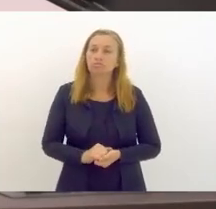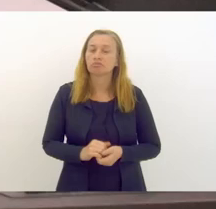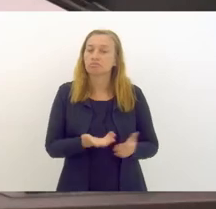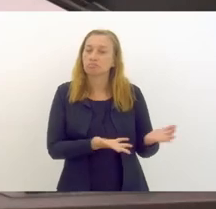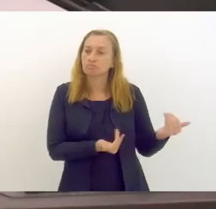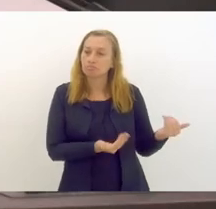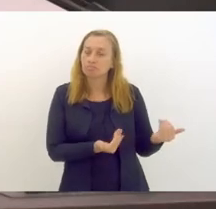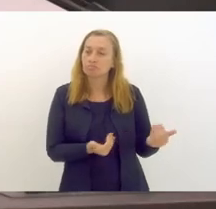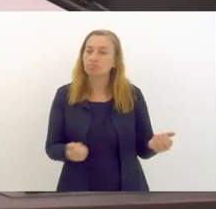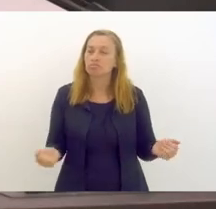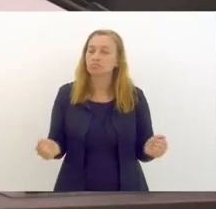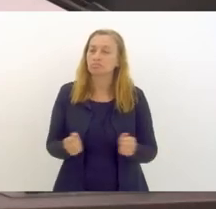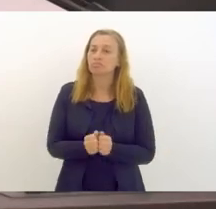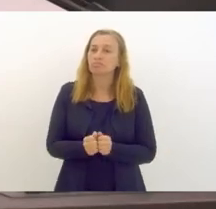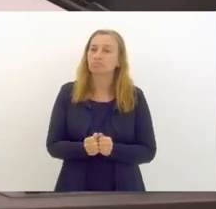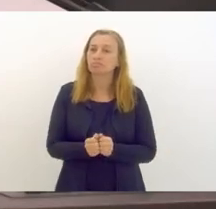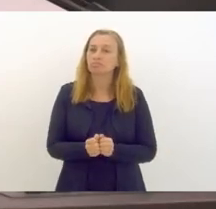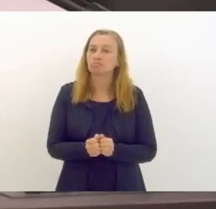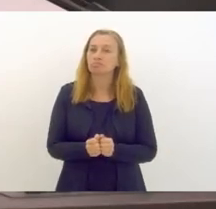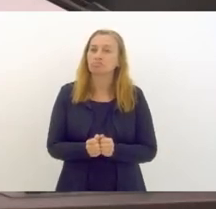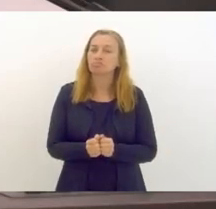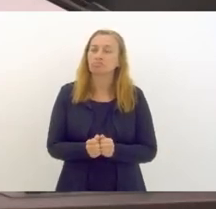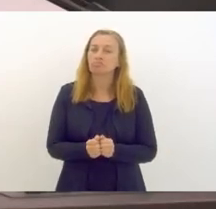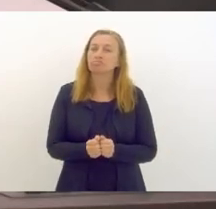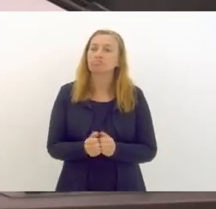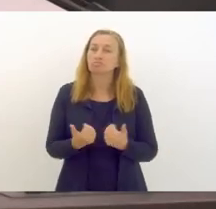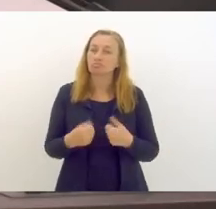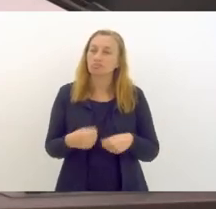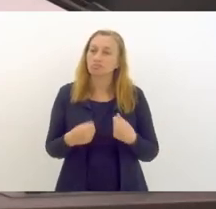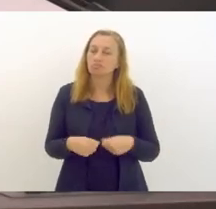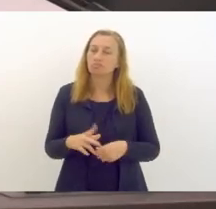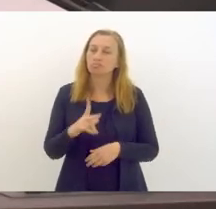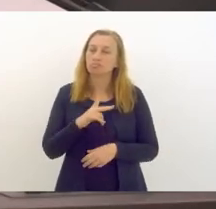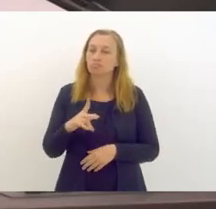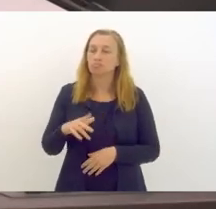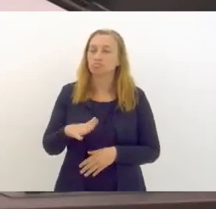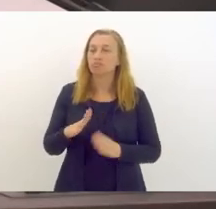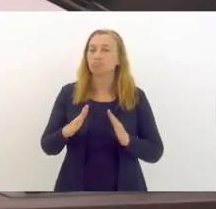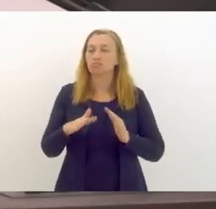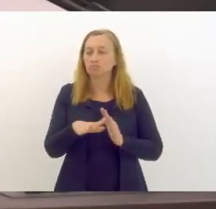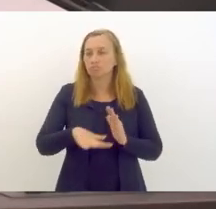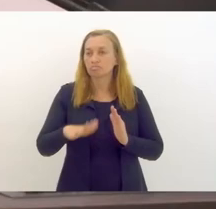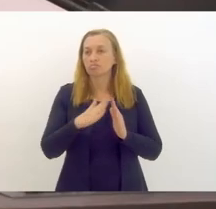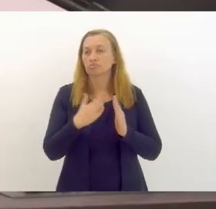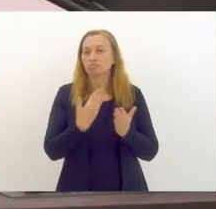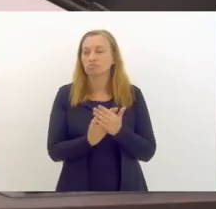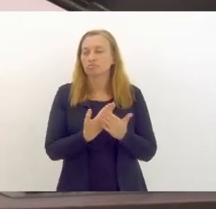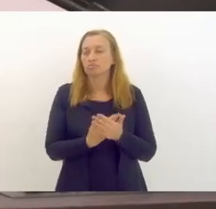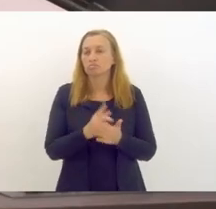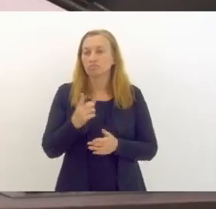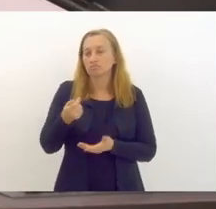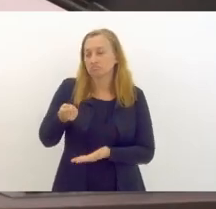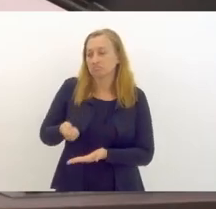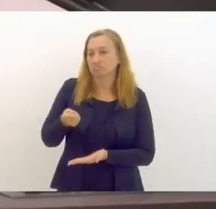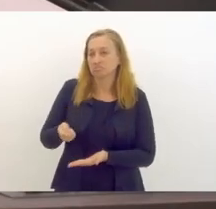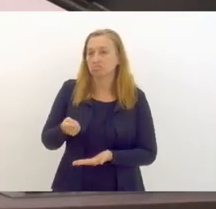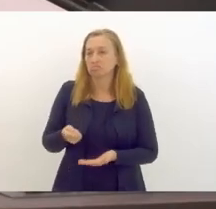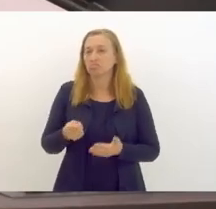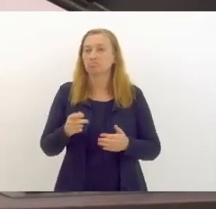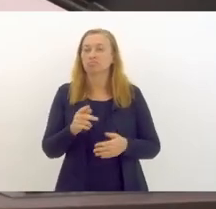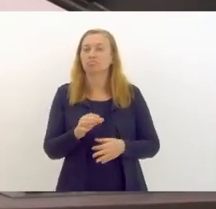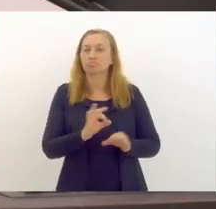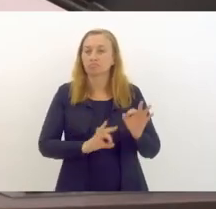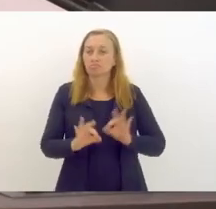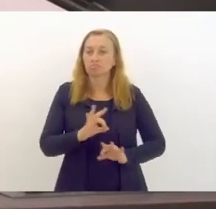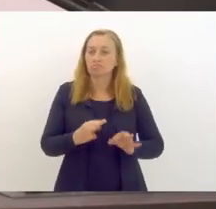jovens em participar, ele tem que participar da própria comunidade escolar, e não por uma imposição dos